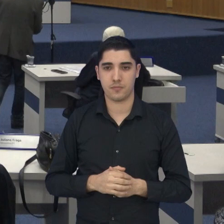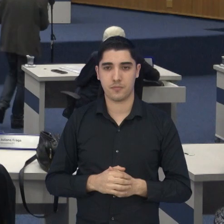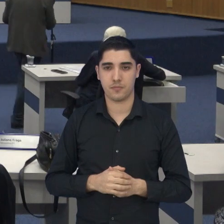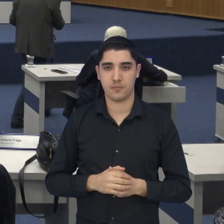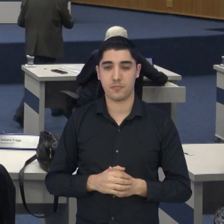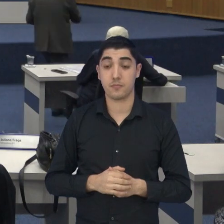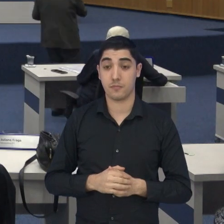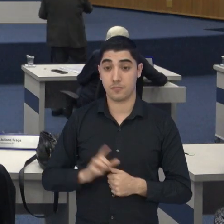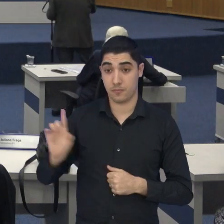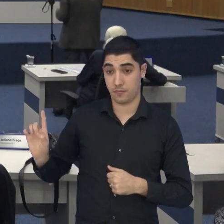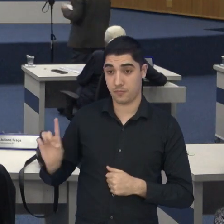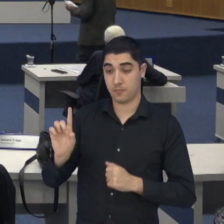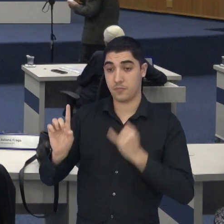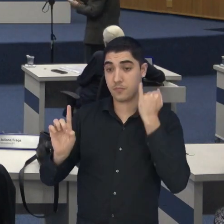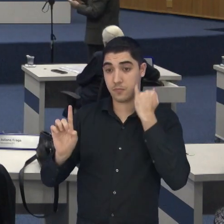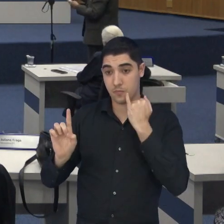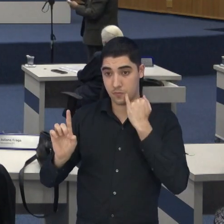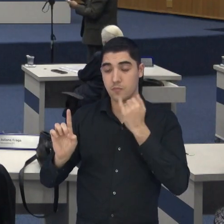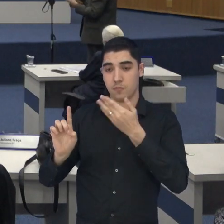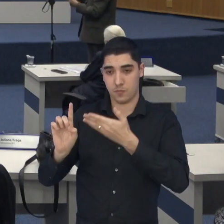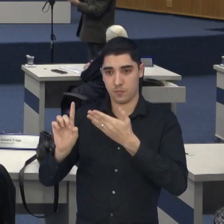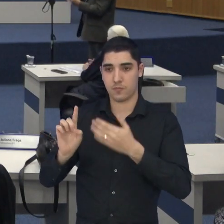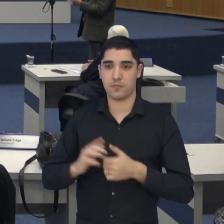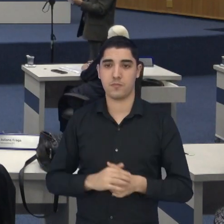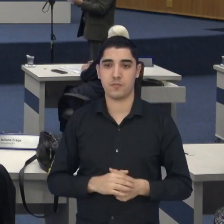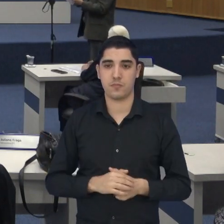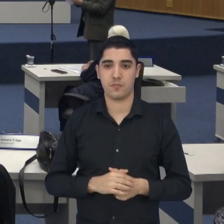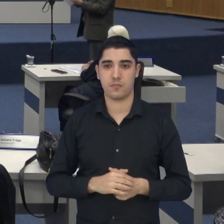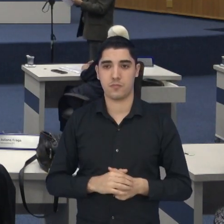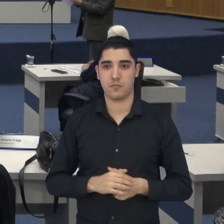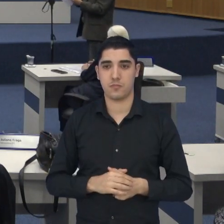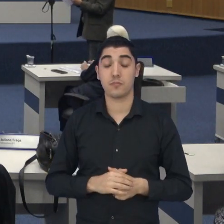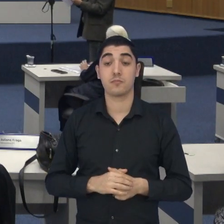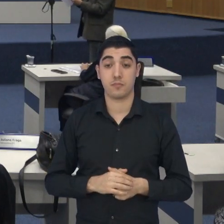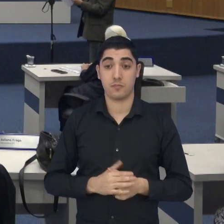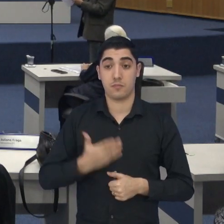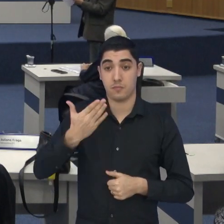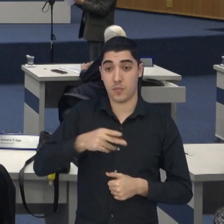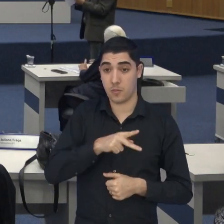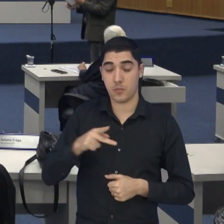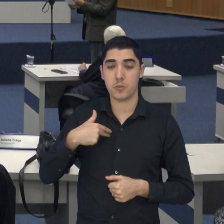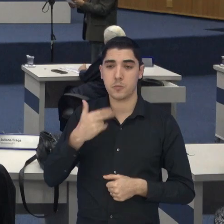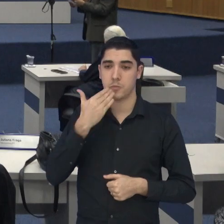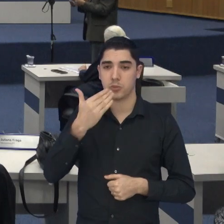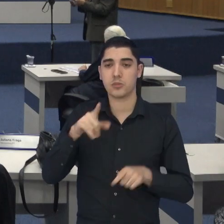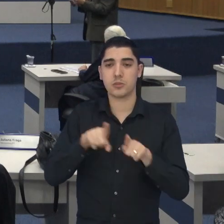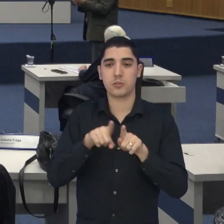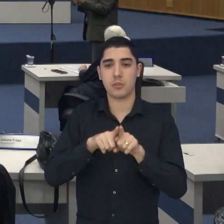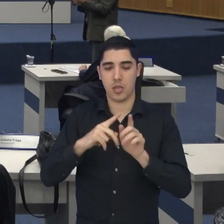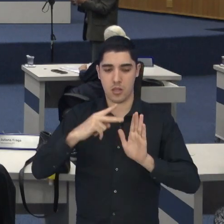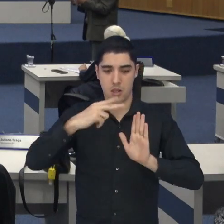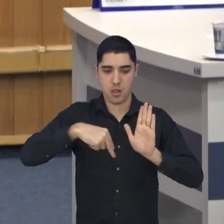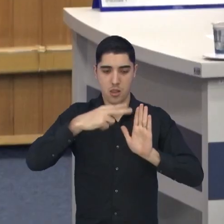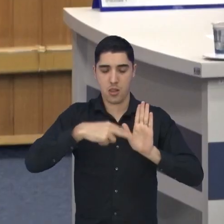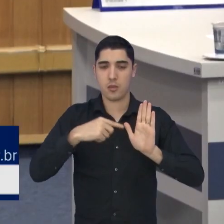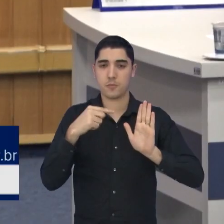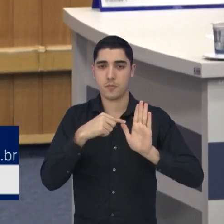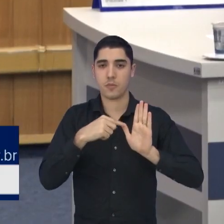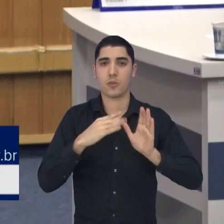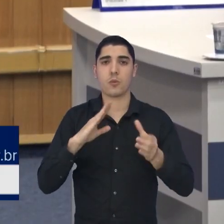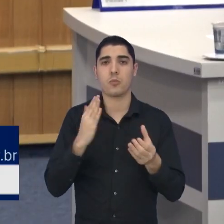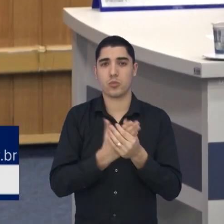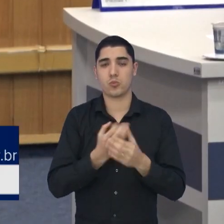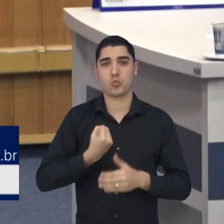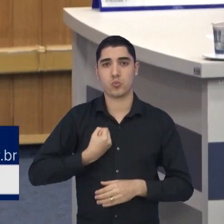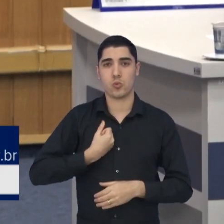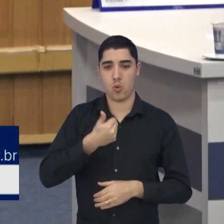Com a palavra, vereador José Luiz. Vereador José Luiz. Senhor presidente, eu solicito a inclusão para leitura do processo